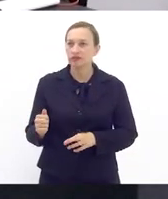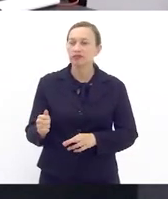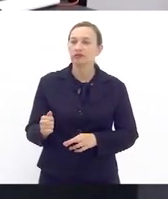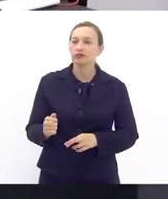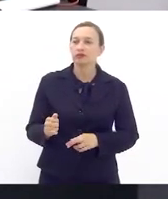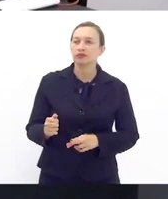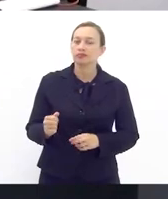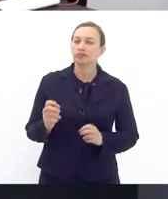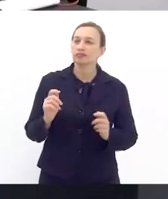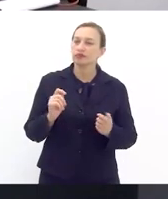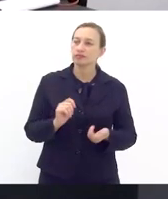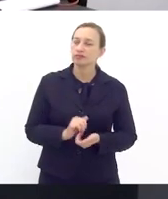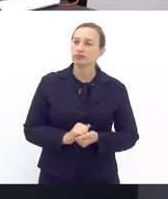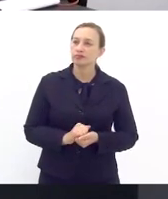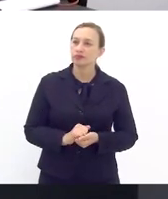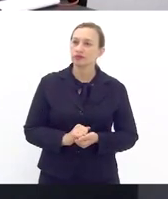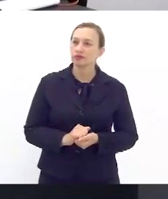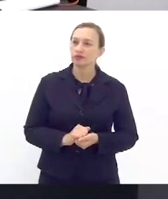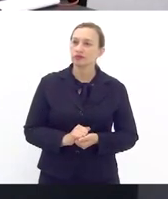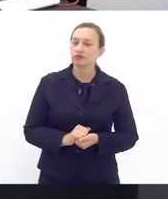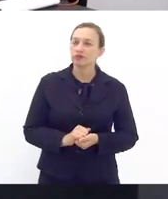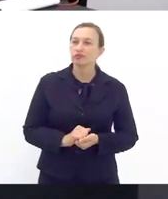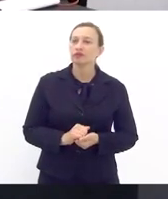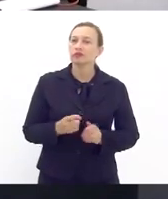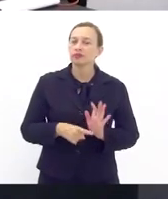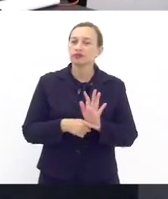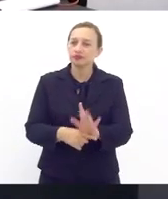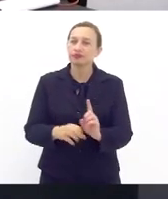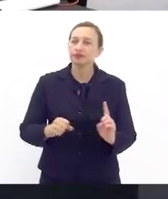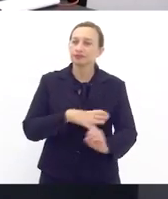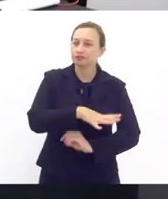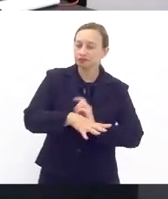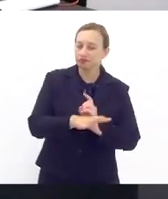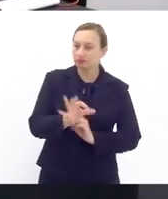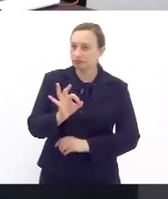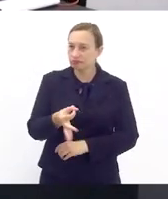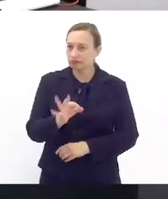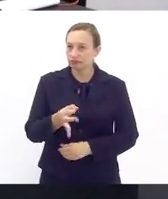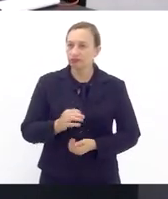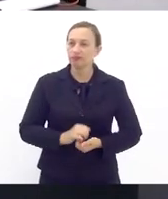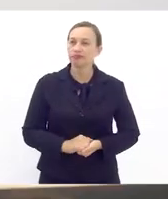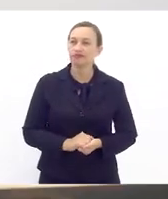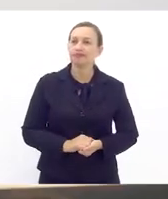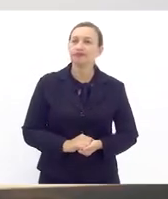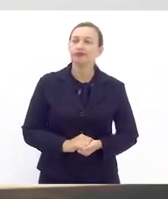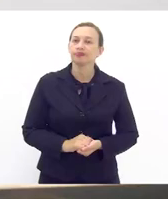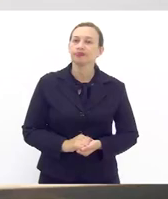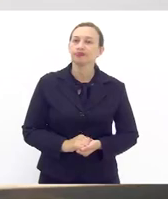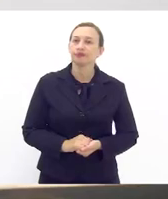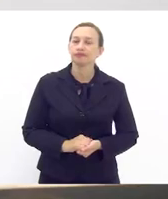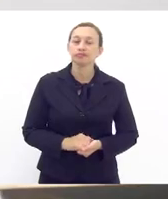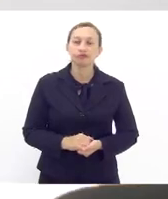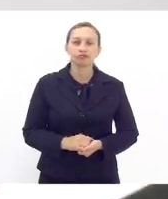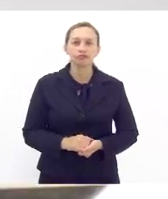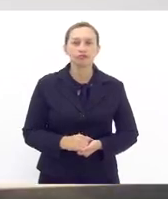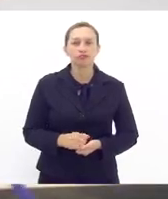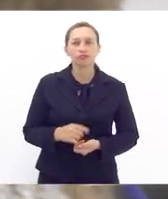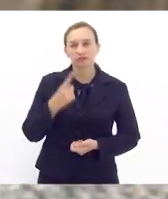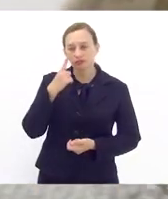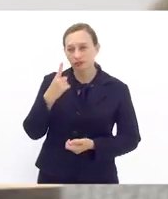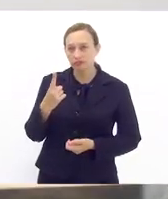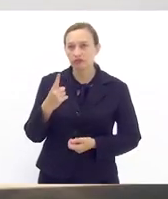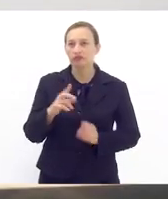assim espero que seja para benefício da sociedade de fato diante do que eu vi aqui da